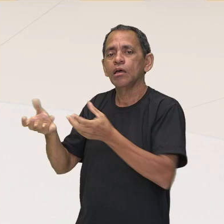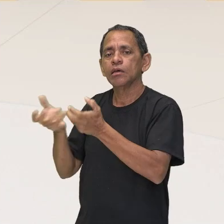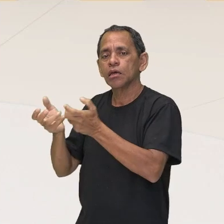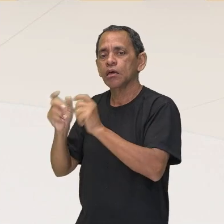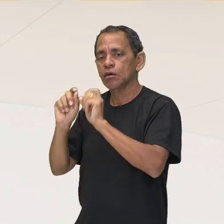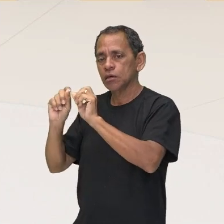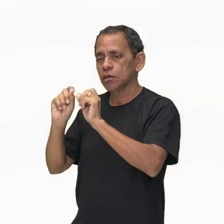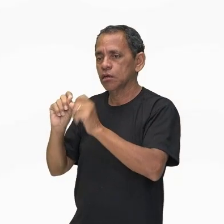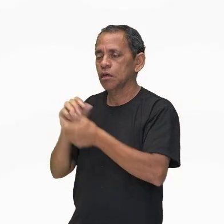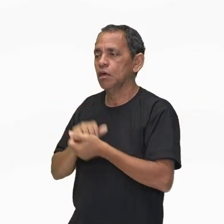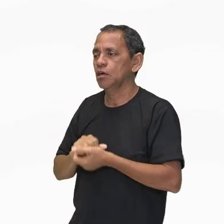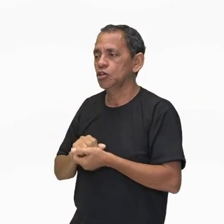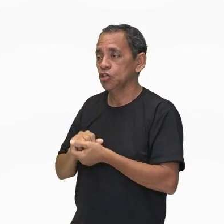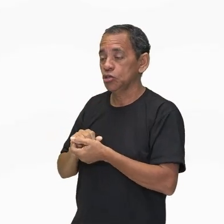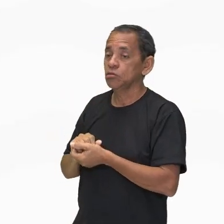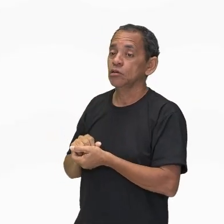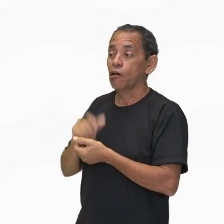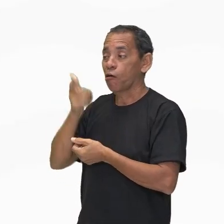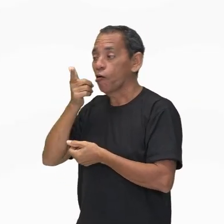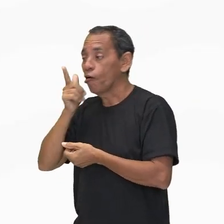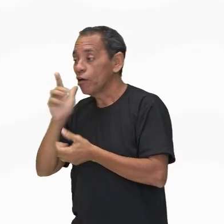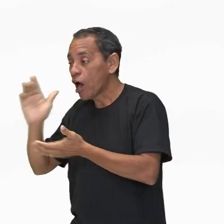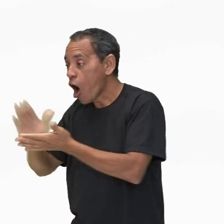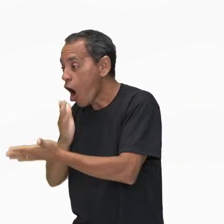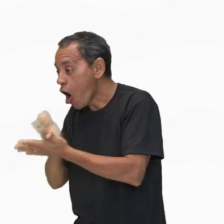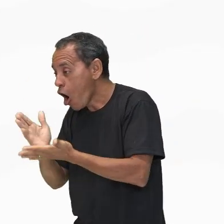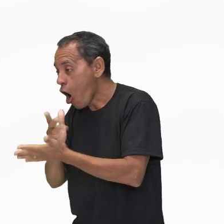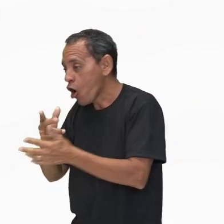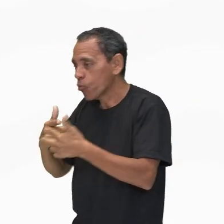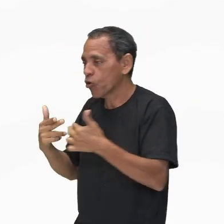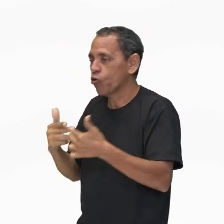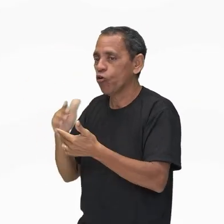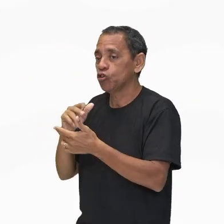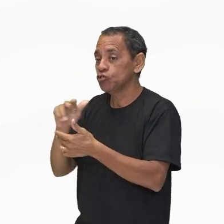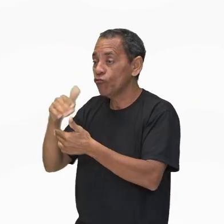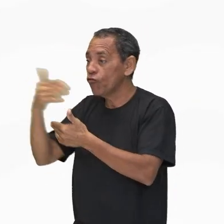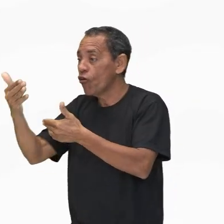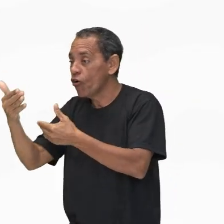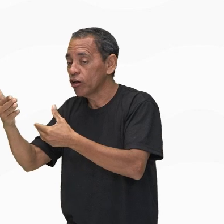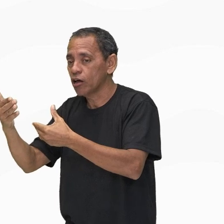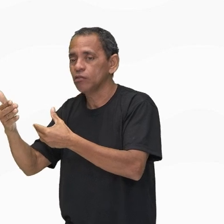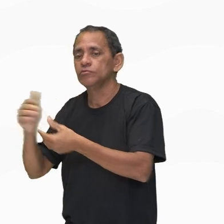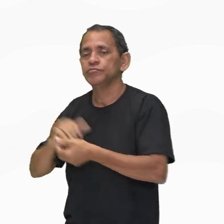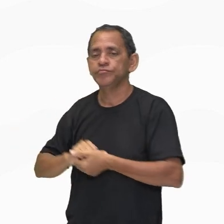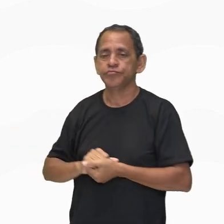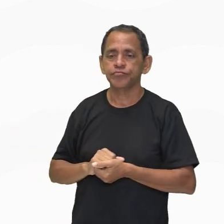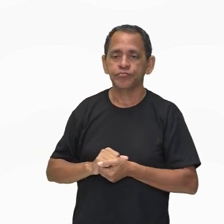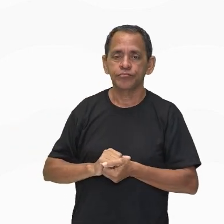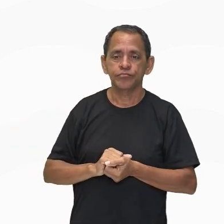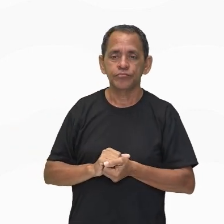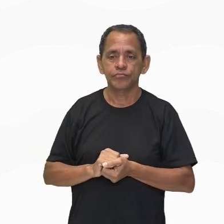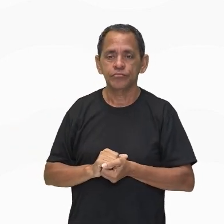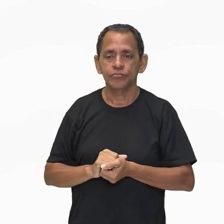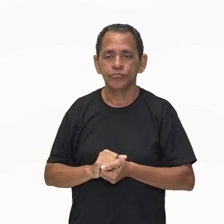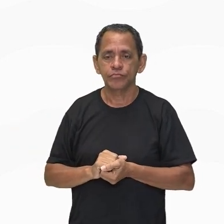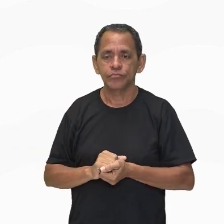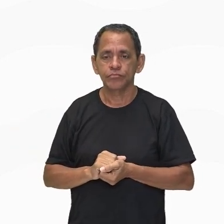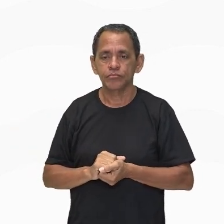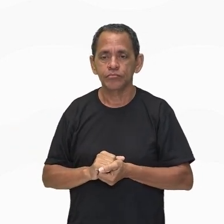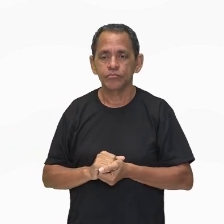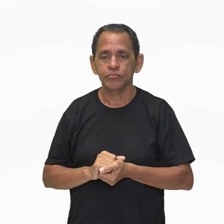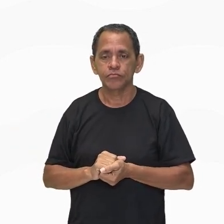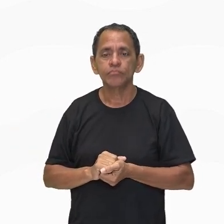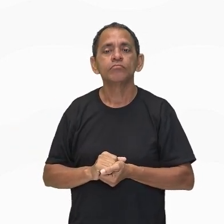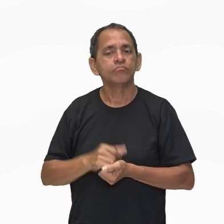Vamos olhar de pertinho aqui para vocês visualizarem. Então, na intrínseca nós temos o desejo